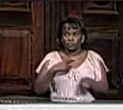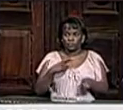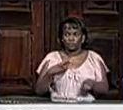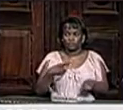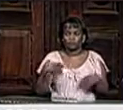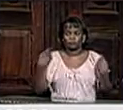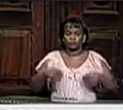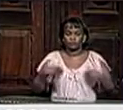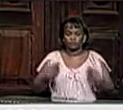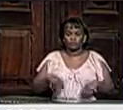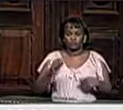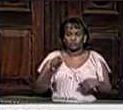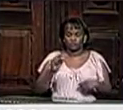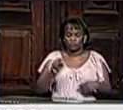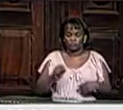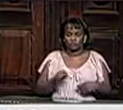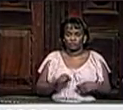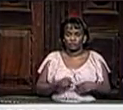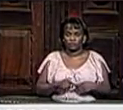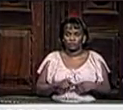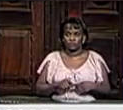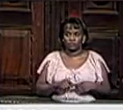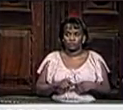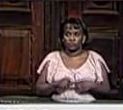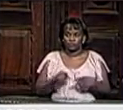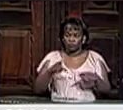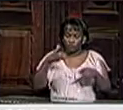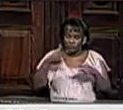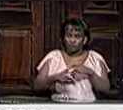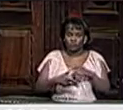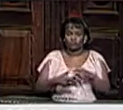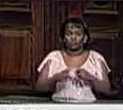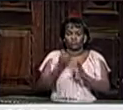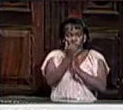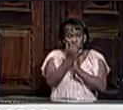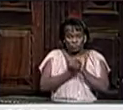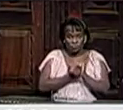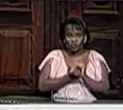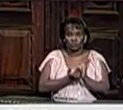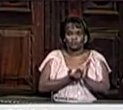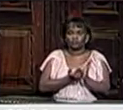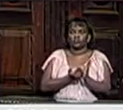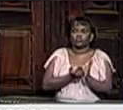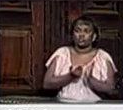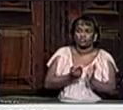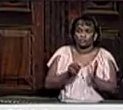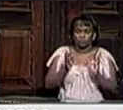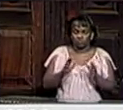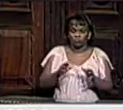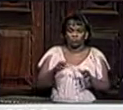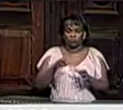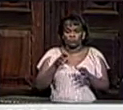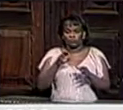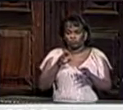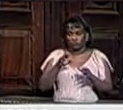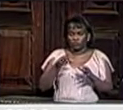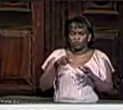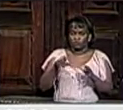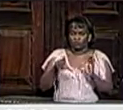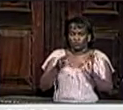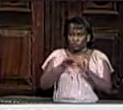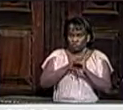também deveria vir o corte, a redução, como manda a LRF e a